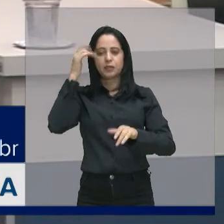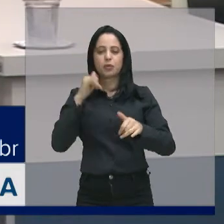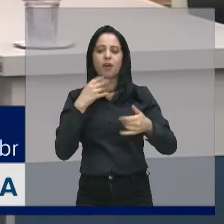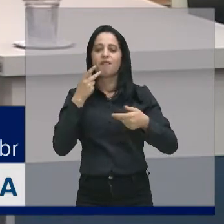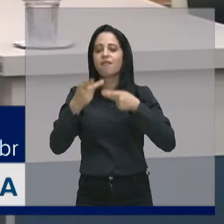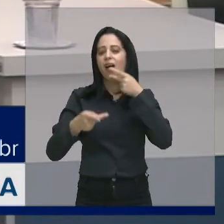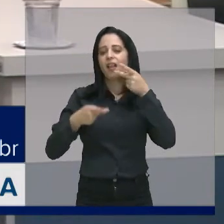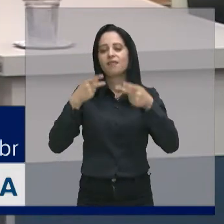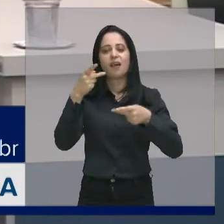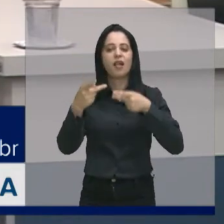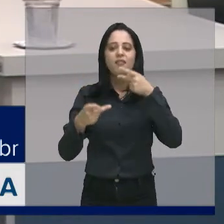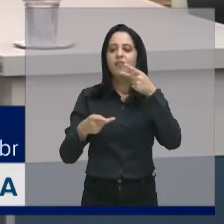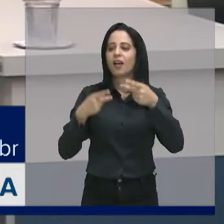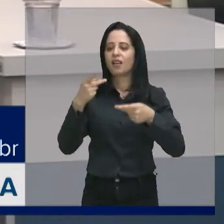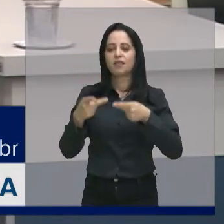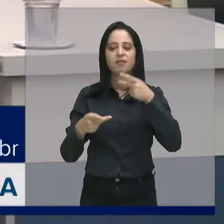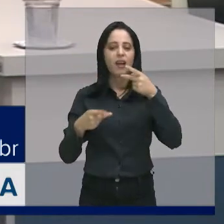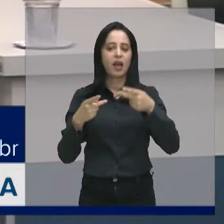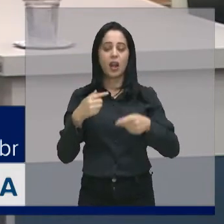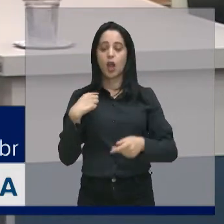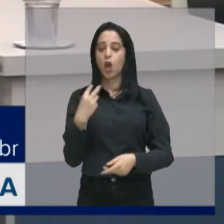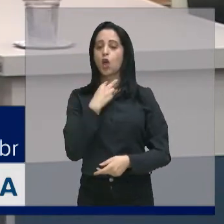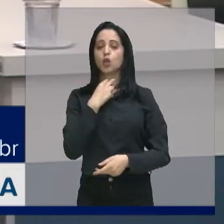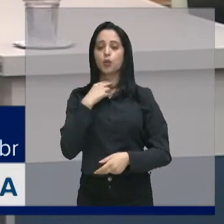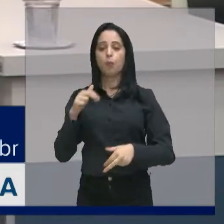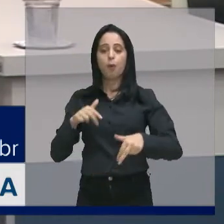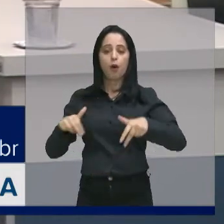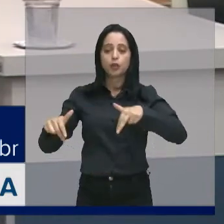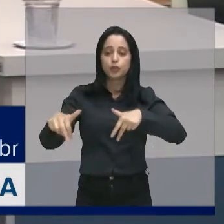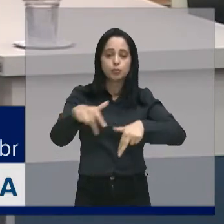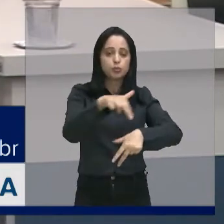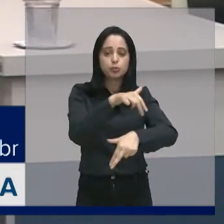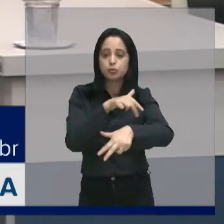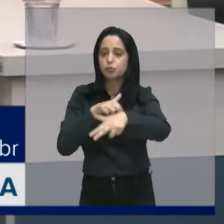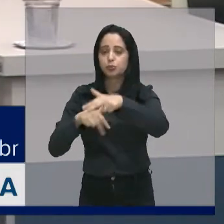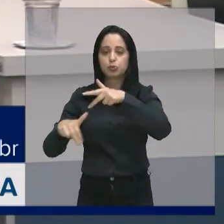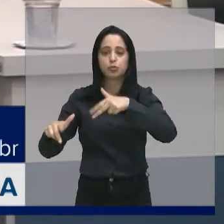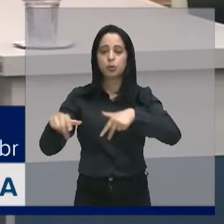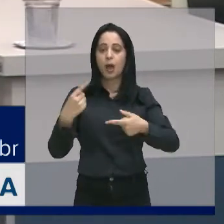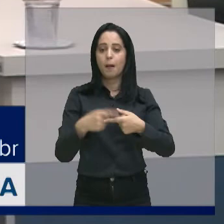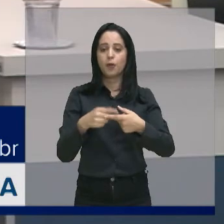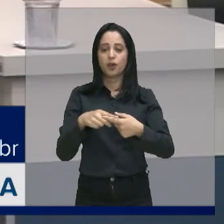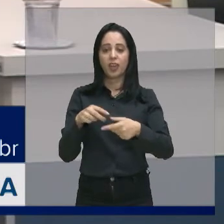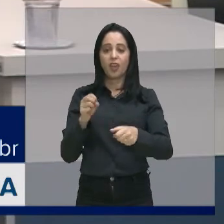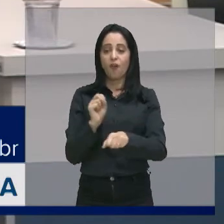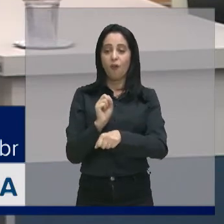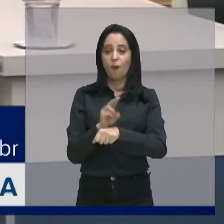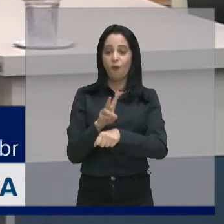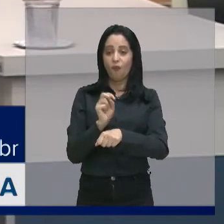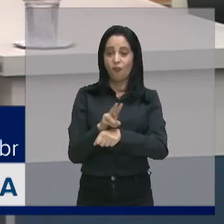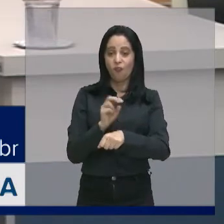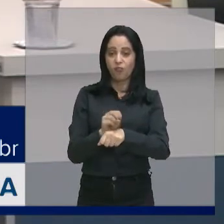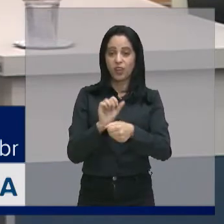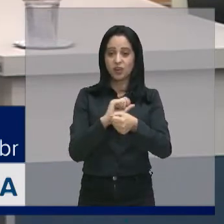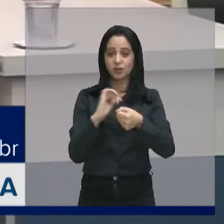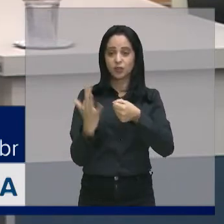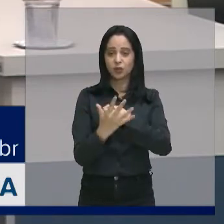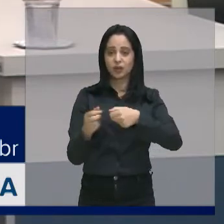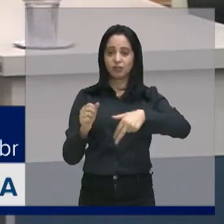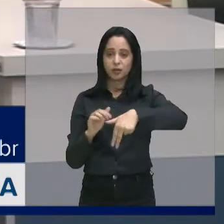gente. E o que a gente fala é: vamos sair com coerência, realizando as suas atividades